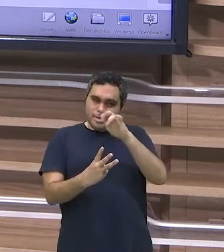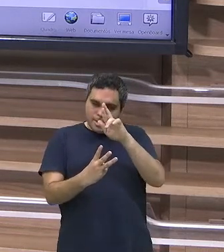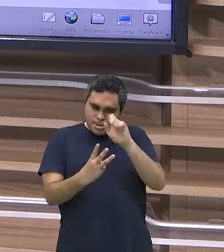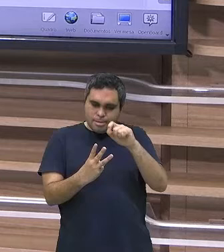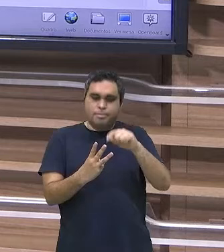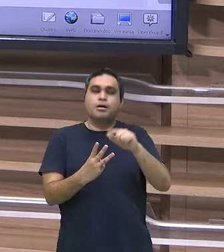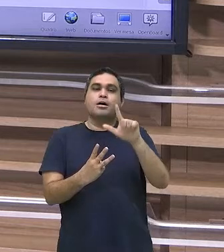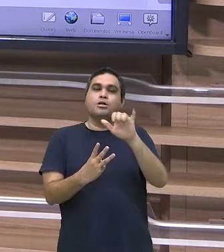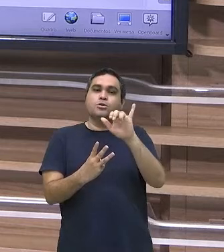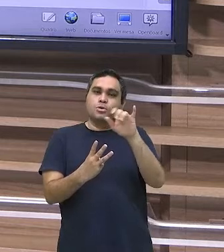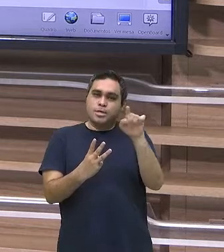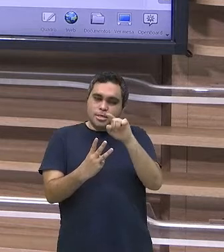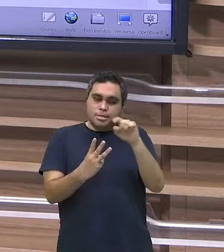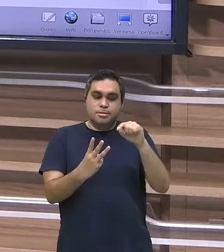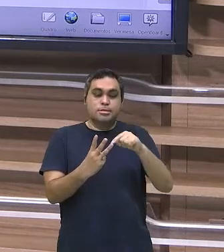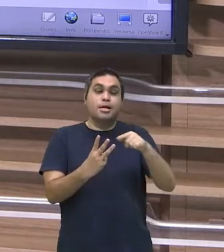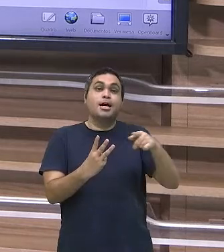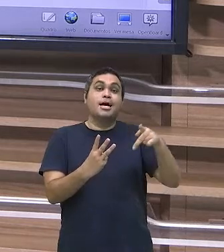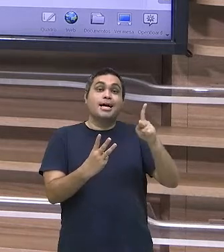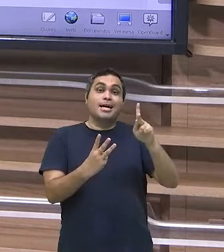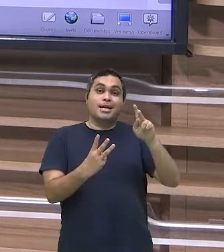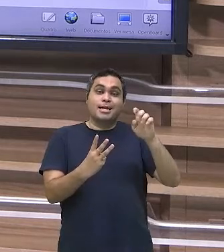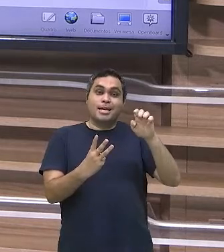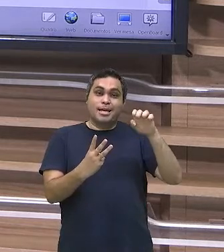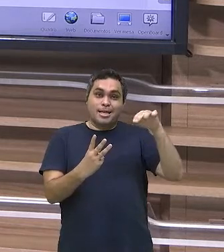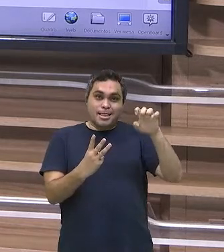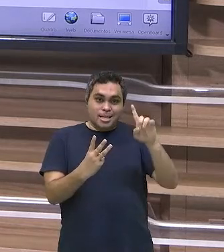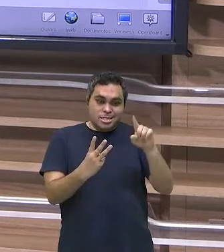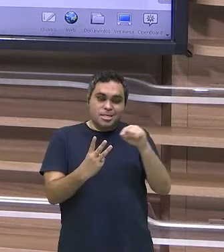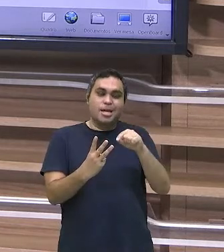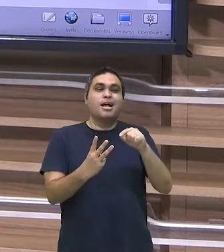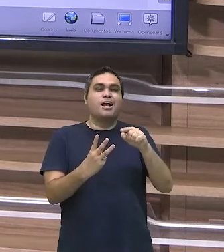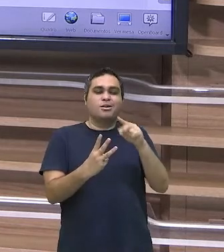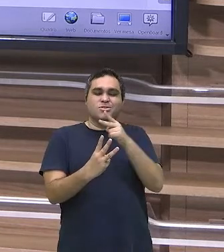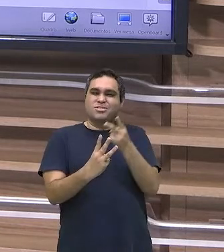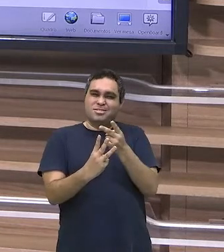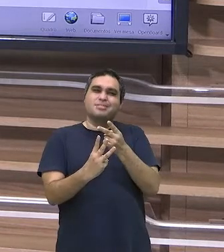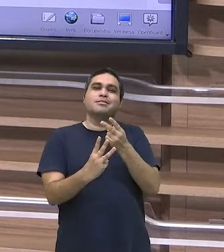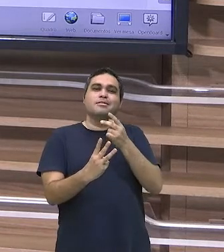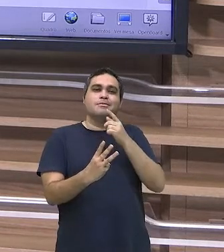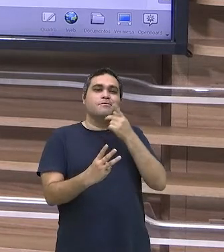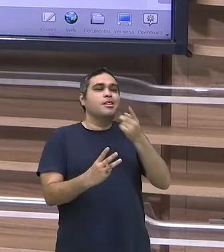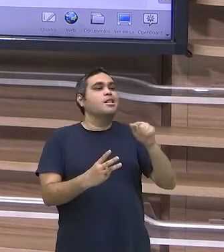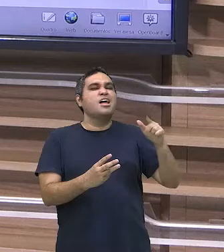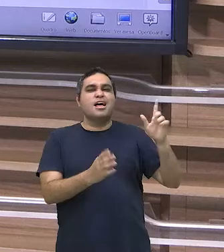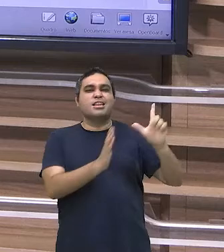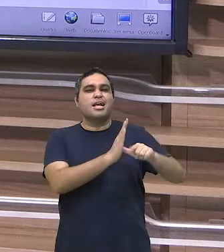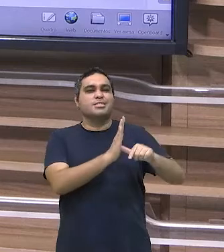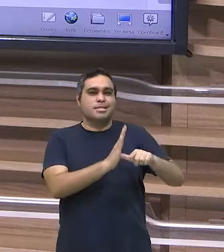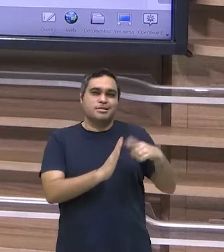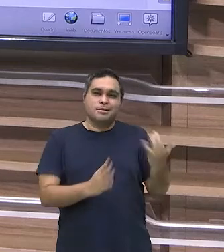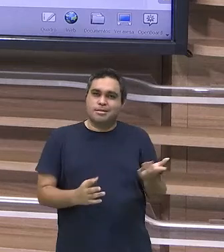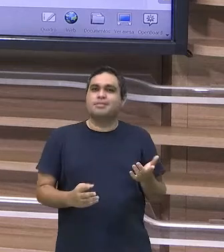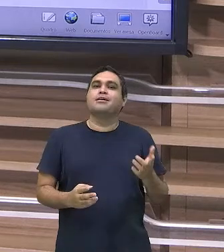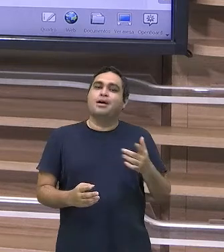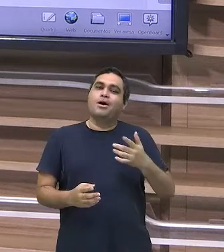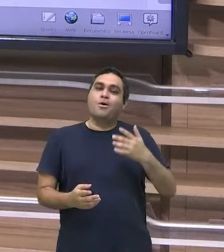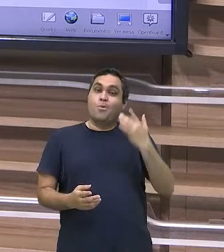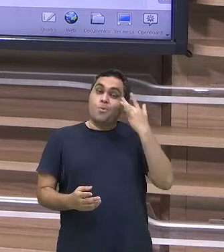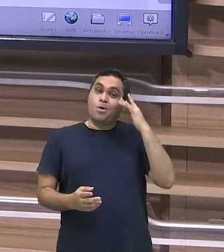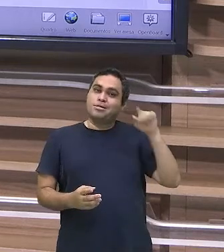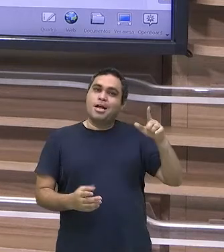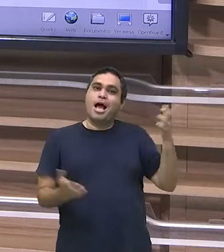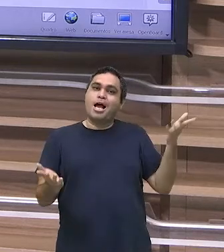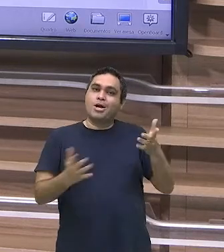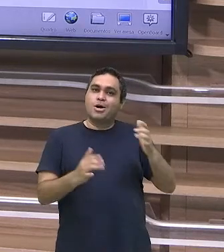estão até bagunçando aí com o Kennedy, dizendo que ele chegou atrasado, né? Mas eu acredito que ele conseguiu aí conectar agora, não